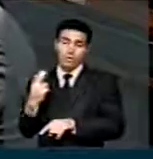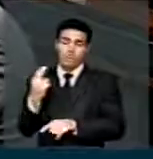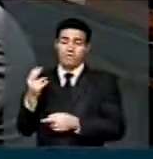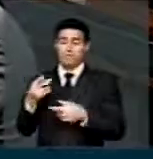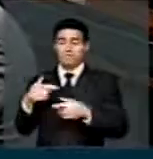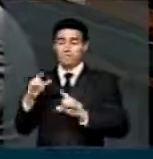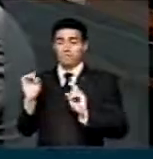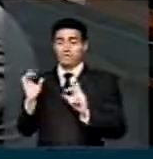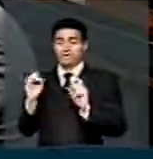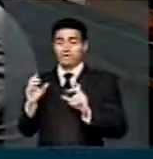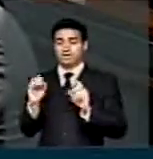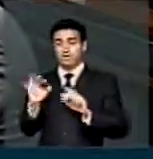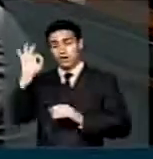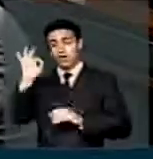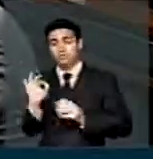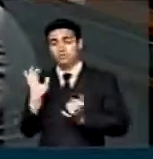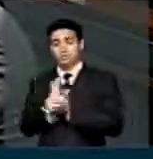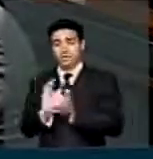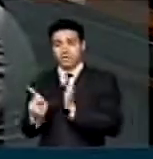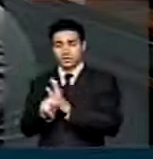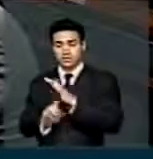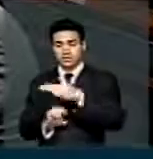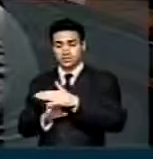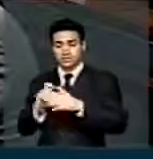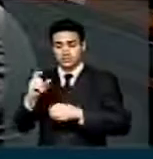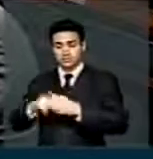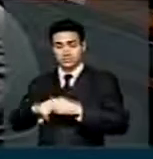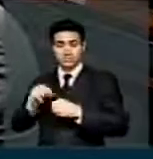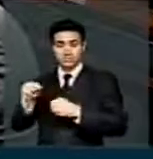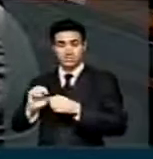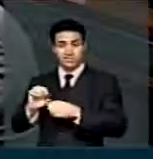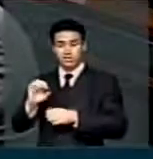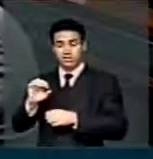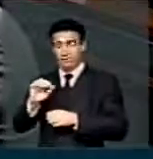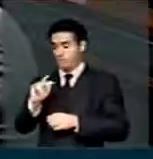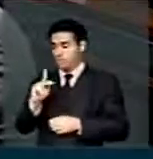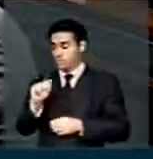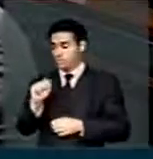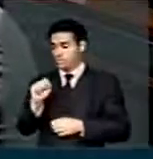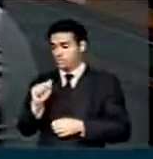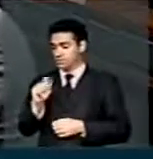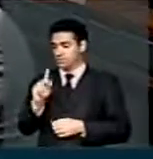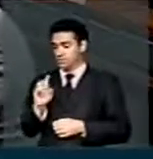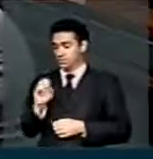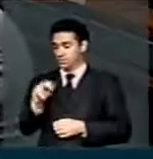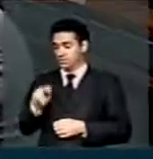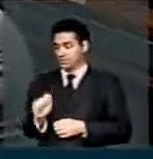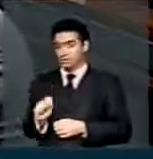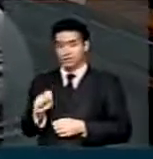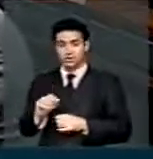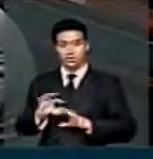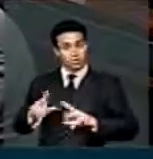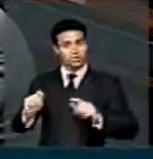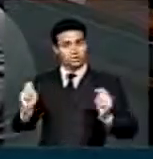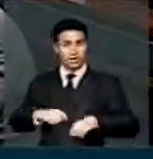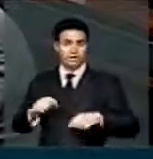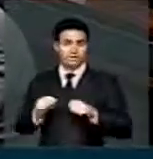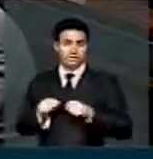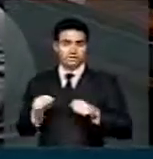sem arcar ou arcar apenas parcialmente com o valor da readequação, para ela tudo era possível, ou